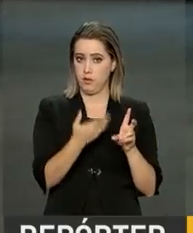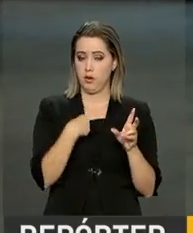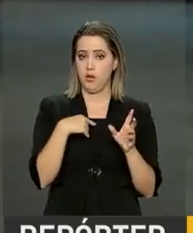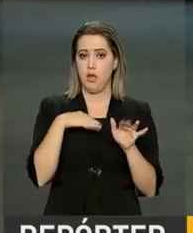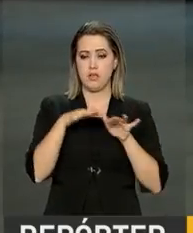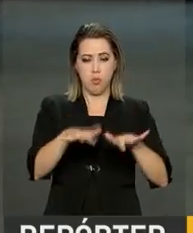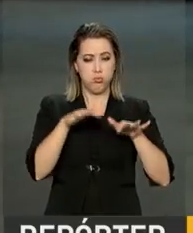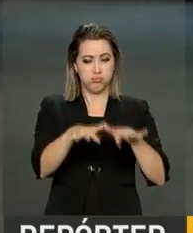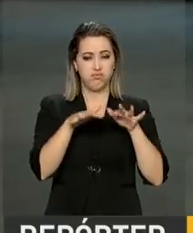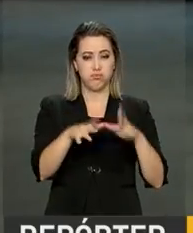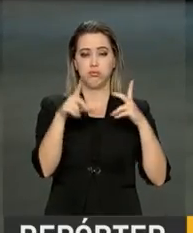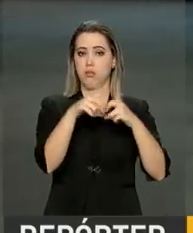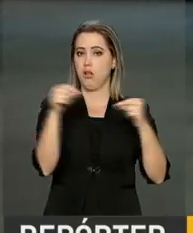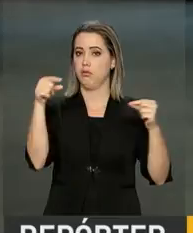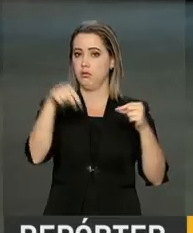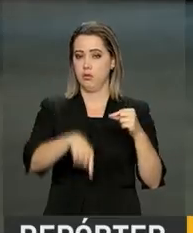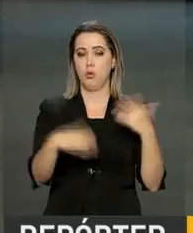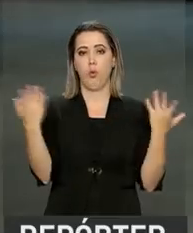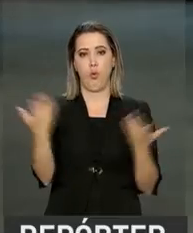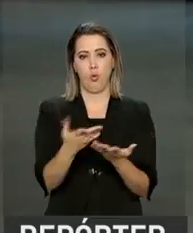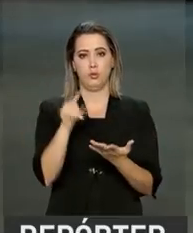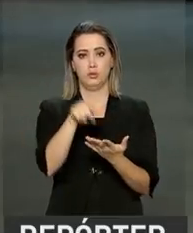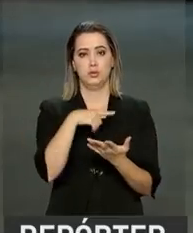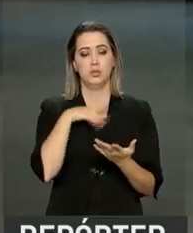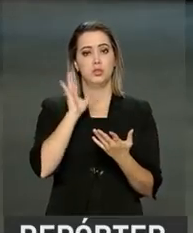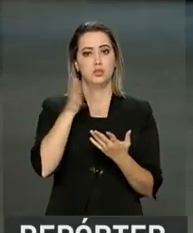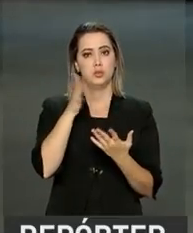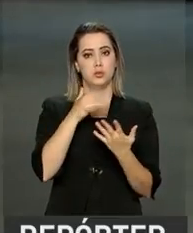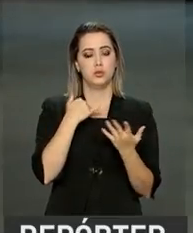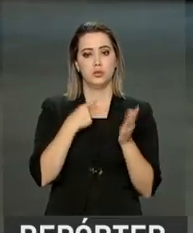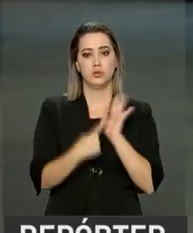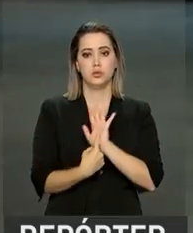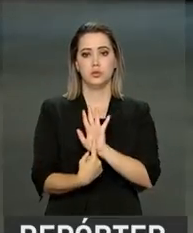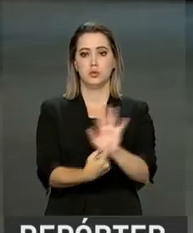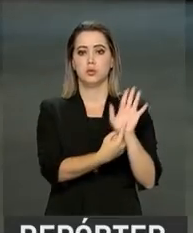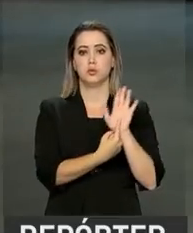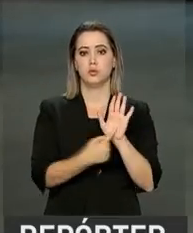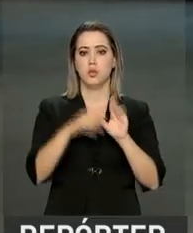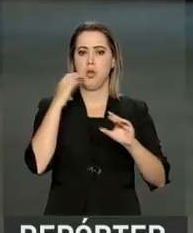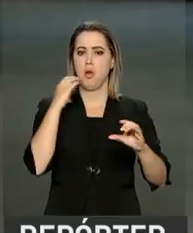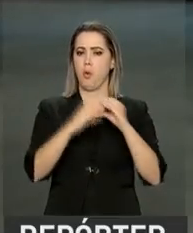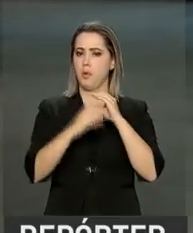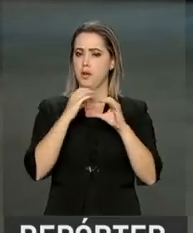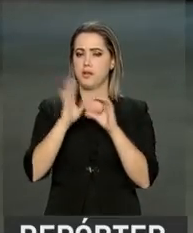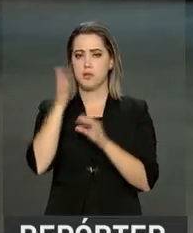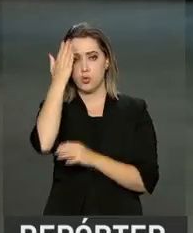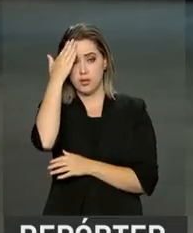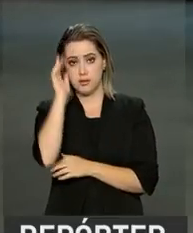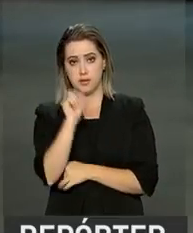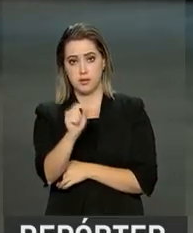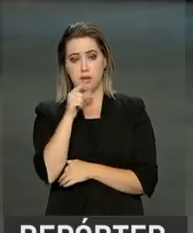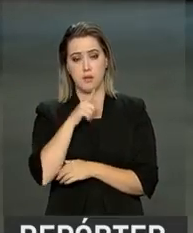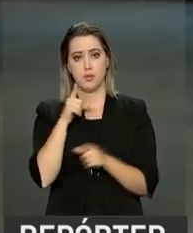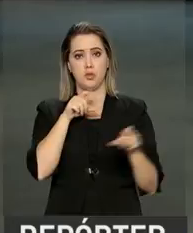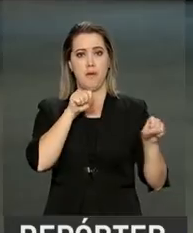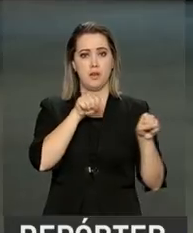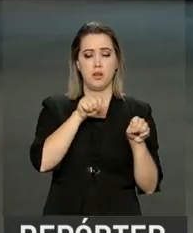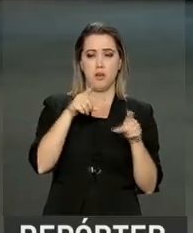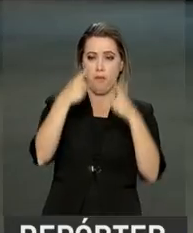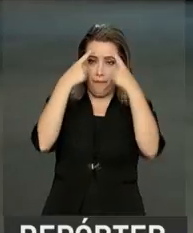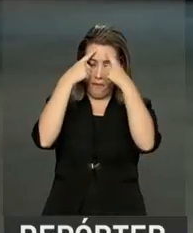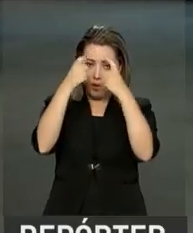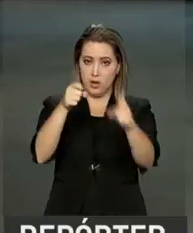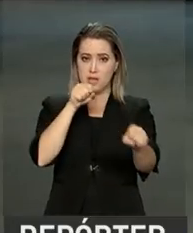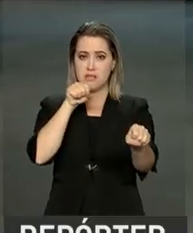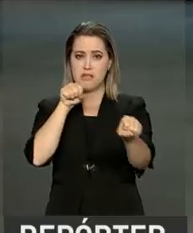ocorridas em brasília nesta data como largamente apresentado aos meios de comunicação produziram atos de violência